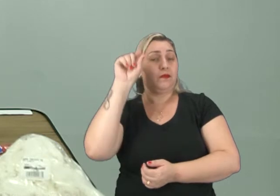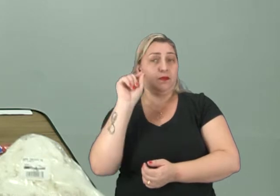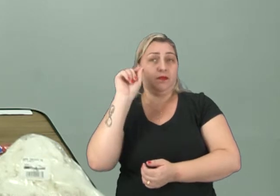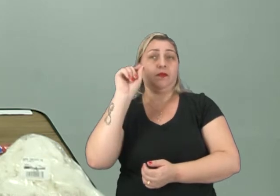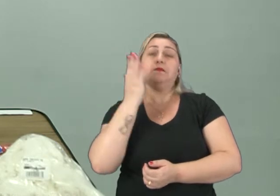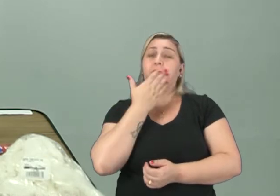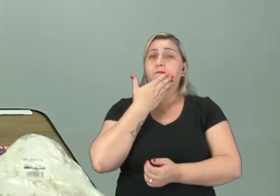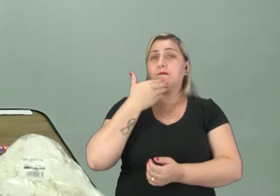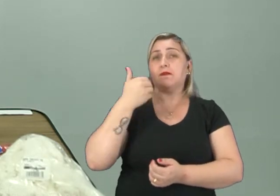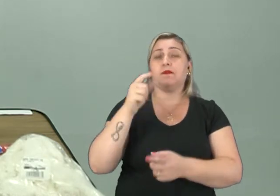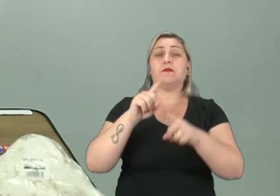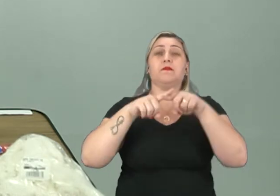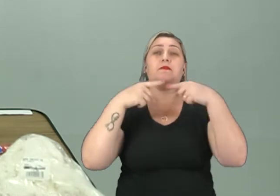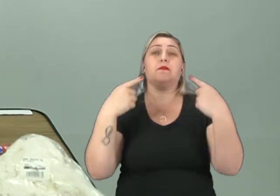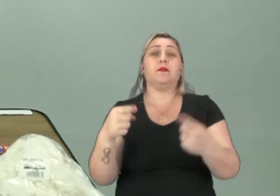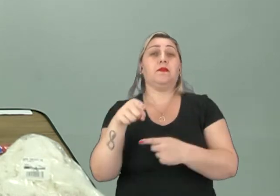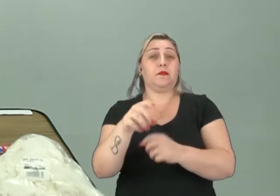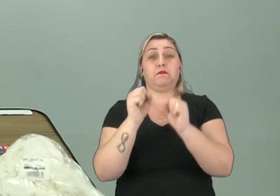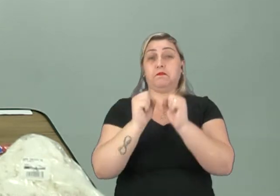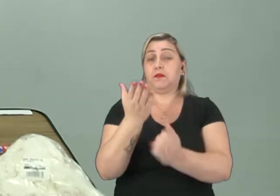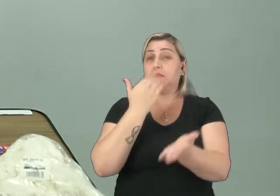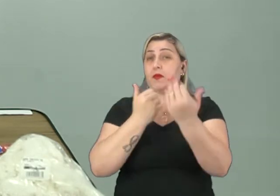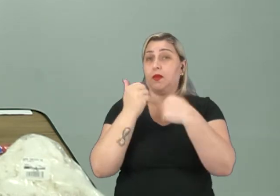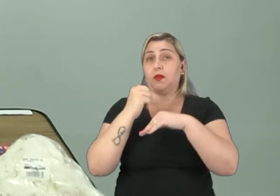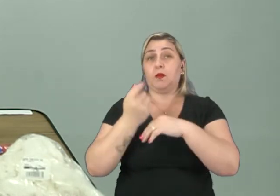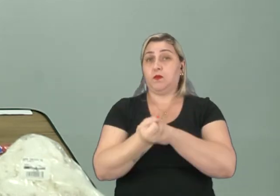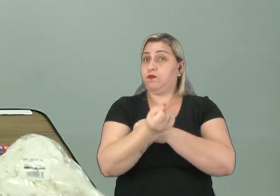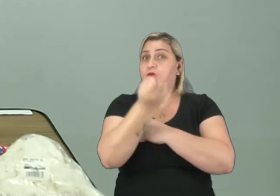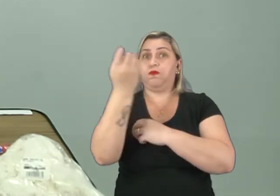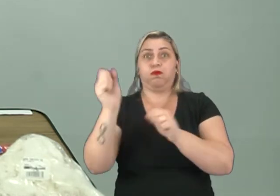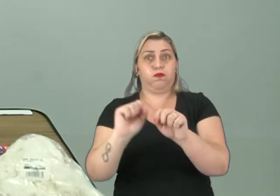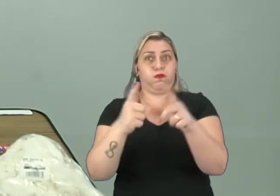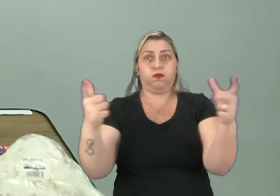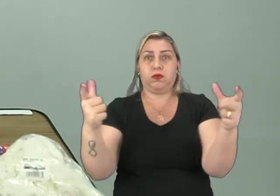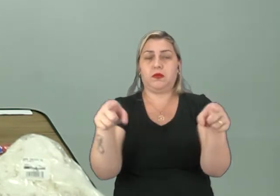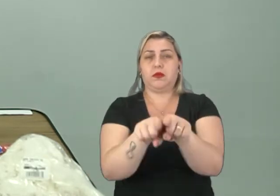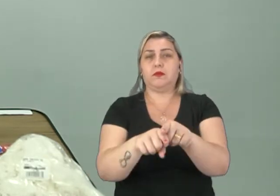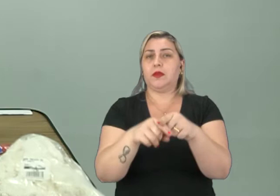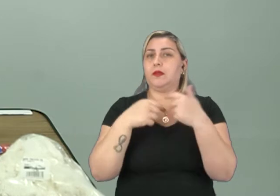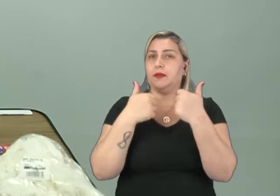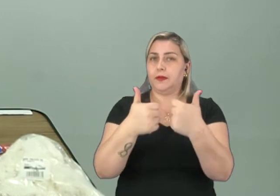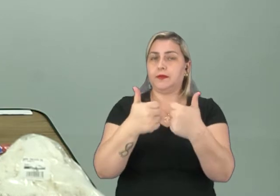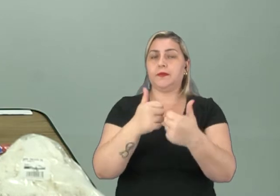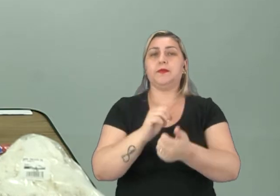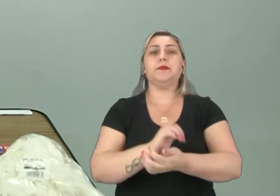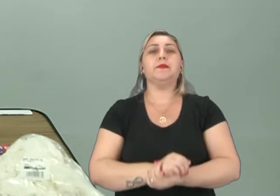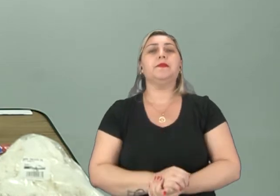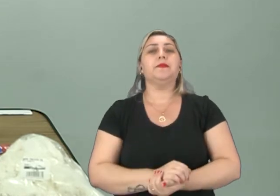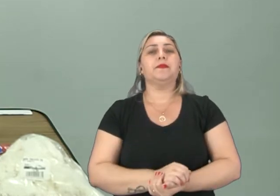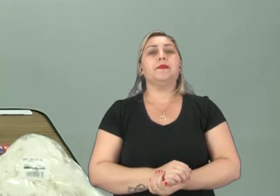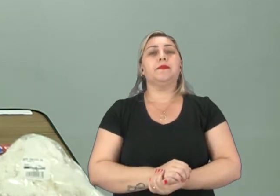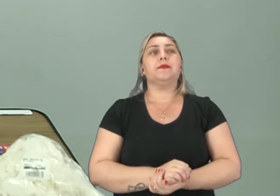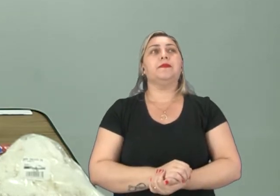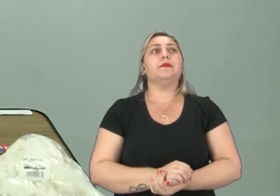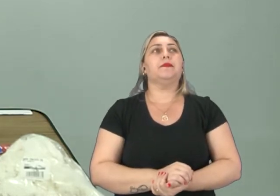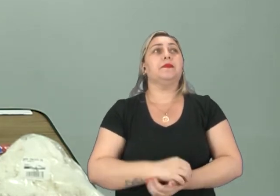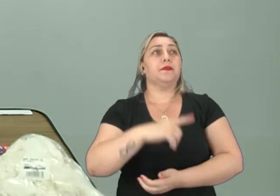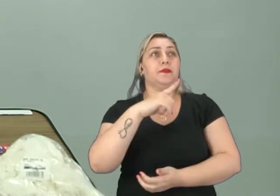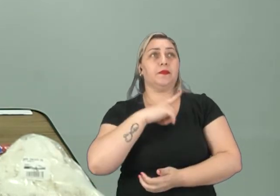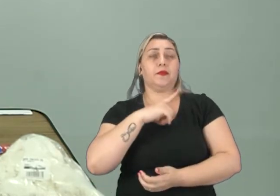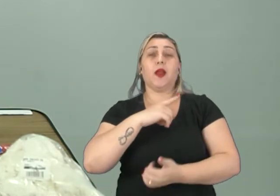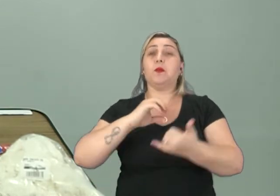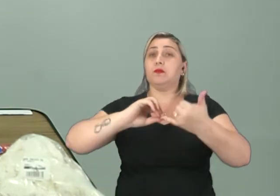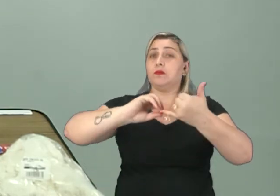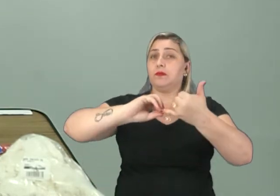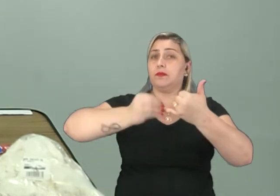que a escolha dele é melhor, mas não que você possa comer ele em grande quantidade também, tá? E aqui nós temos o